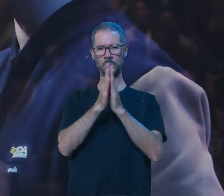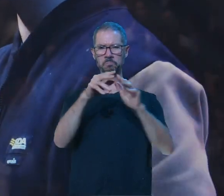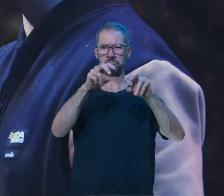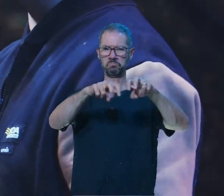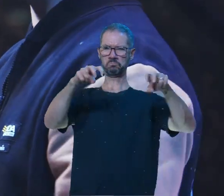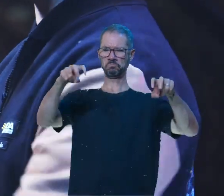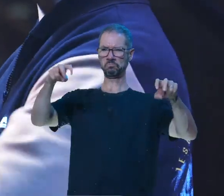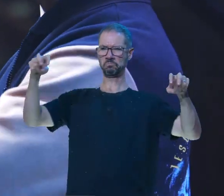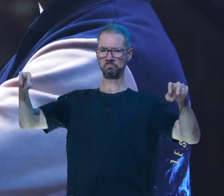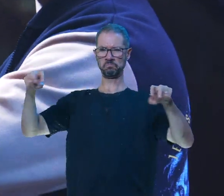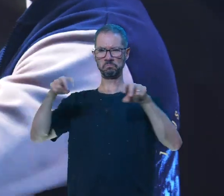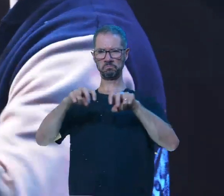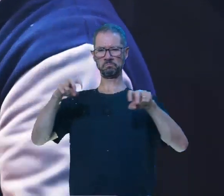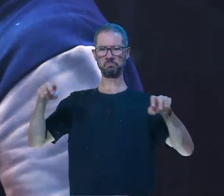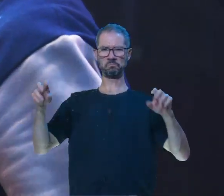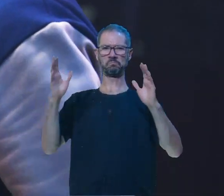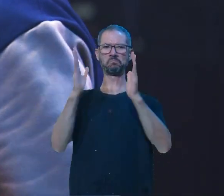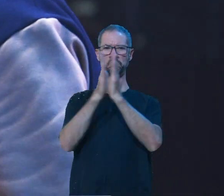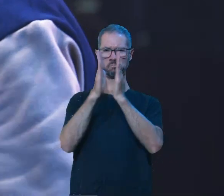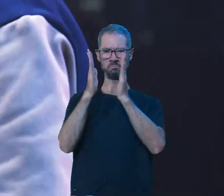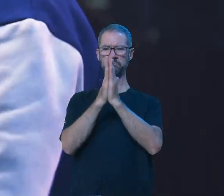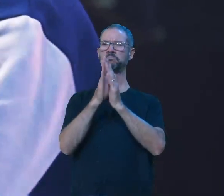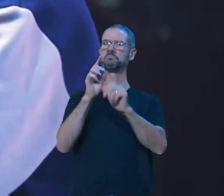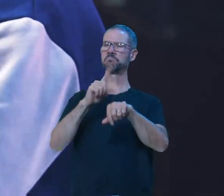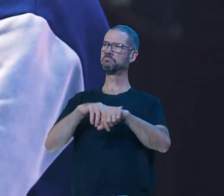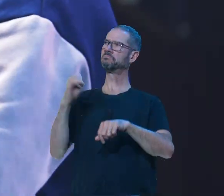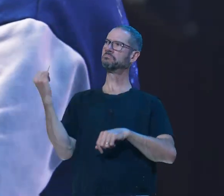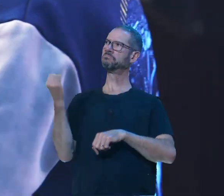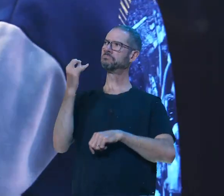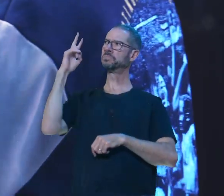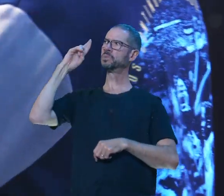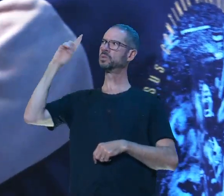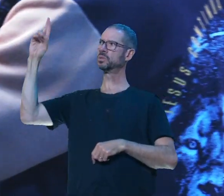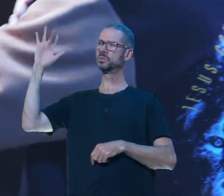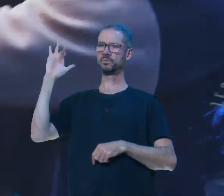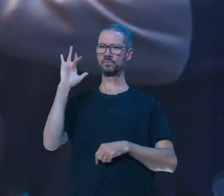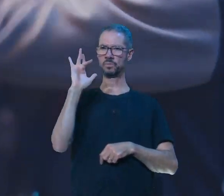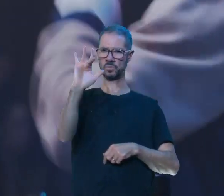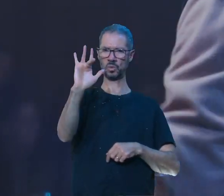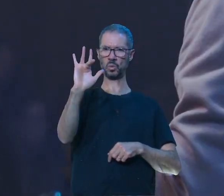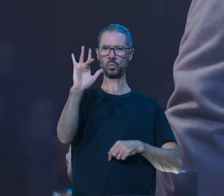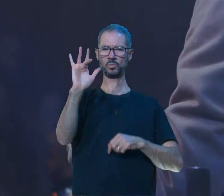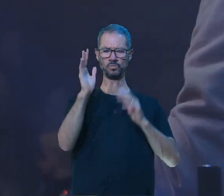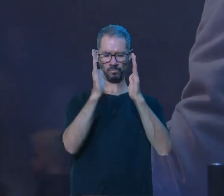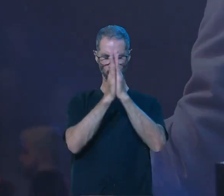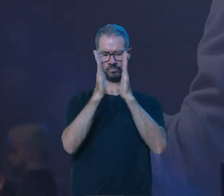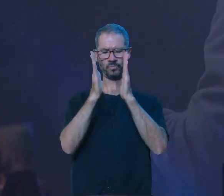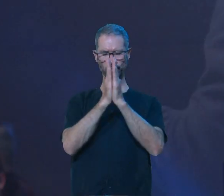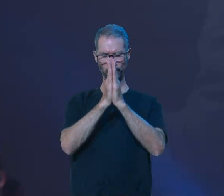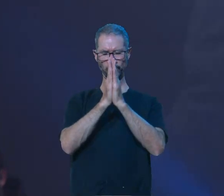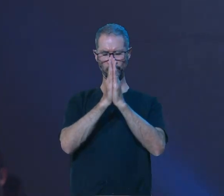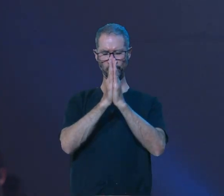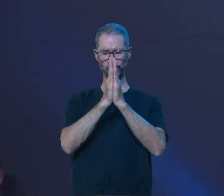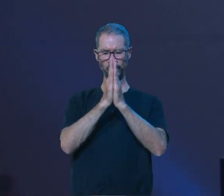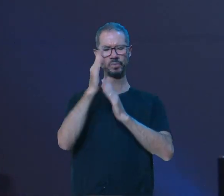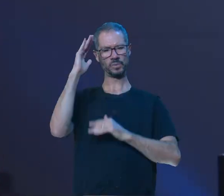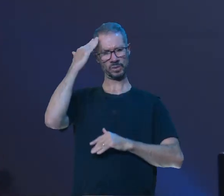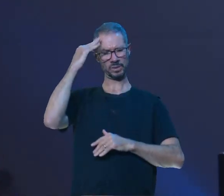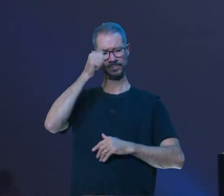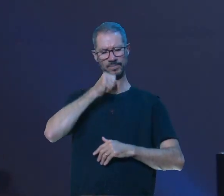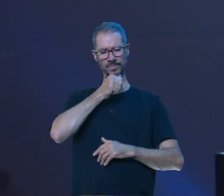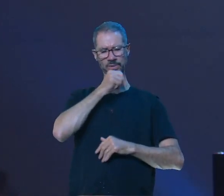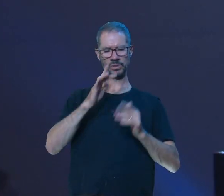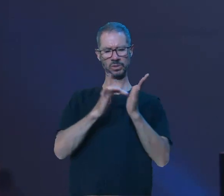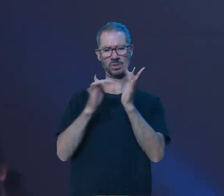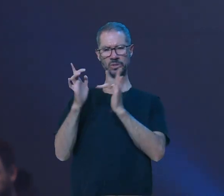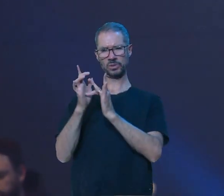está. Todos de olhos fechados nesse momento. Se Deus falou com você e você quer fazer essa oração, entender o sacrifício de Cristo